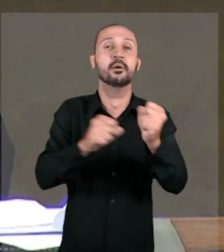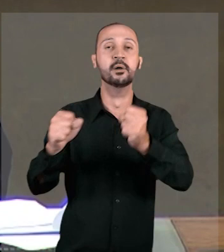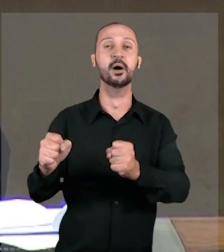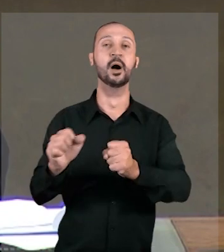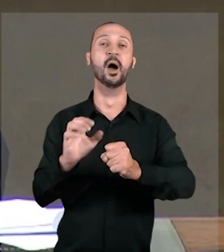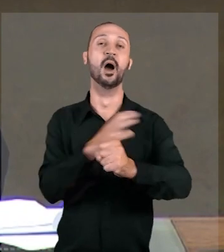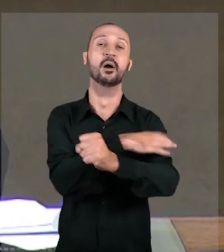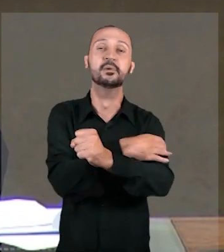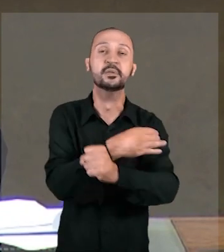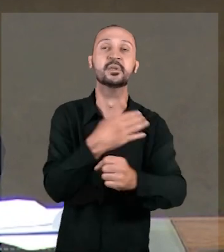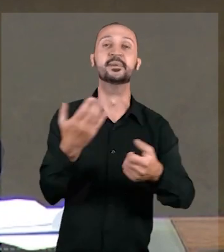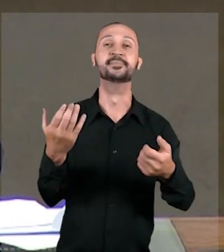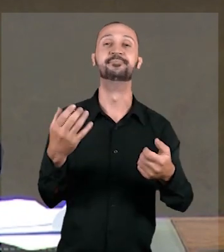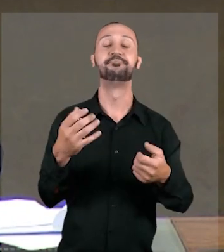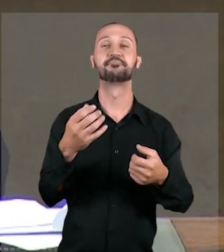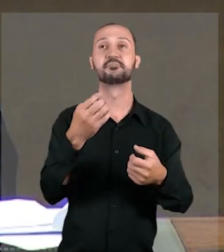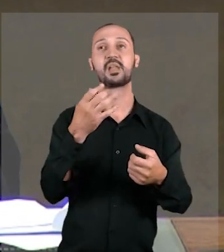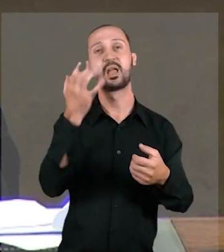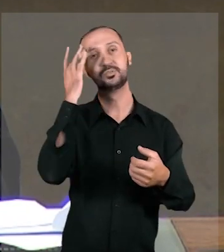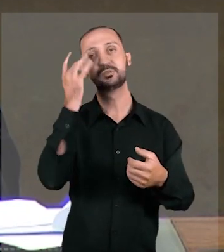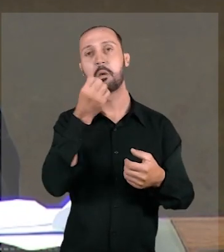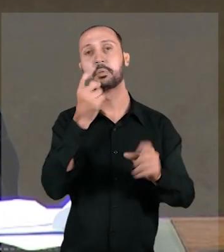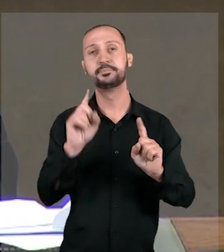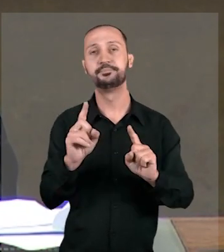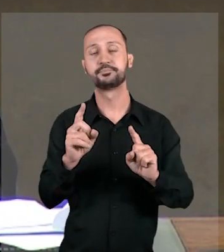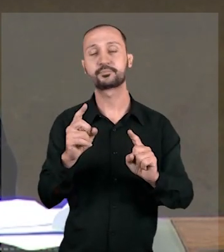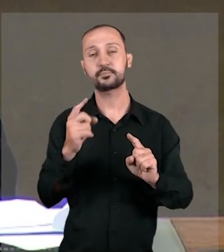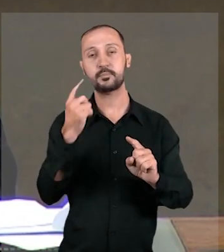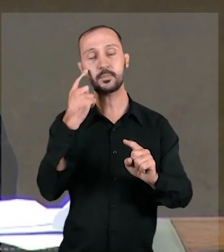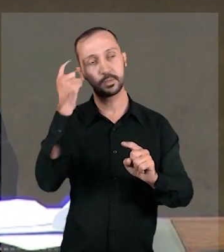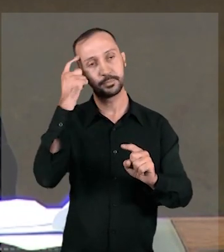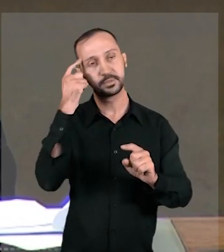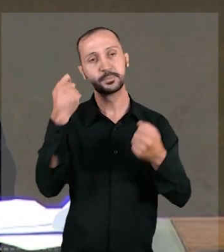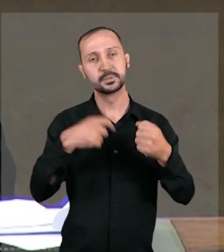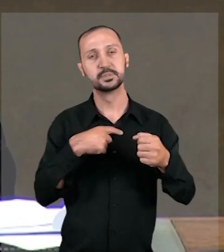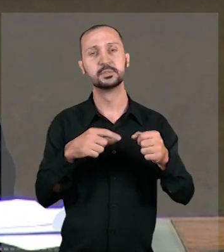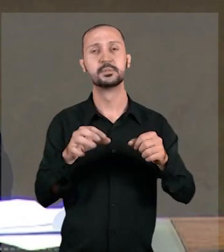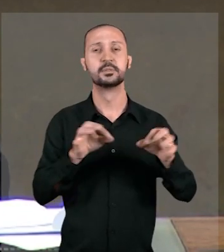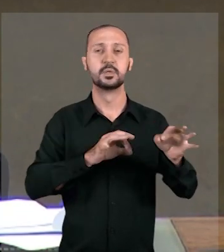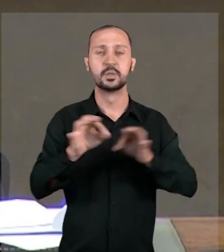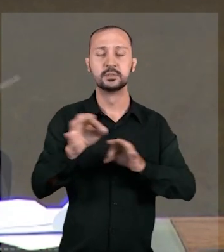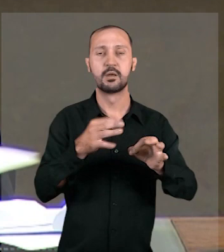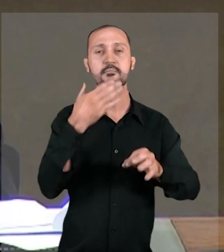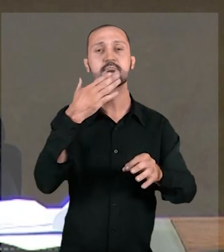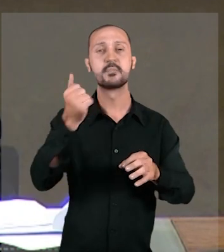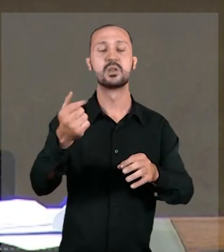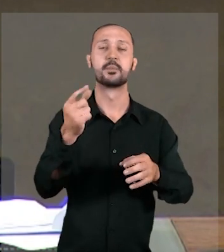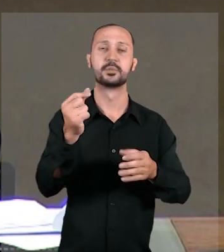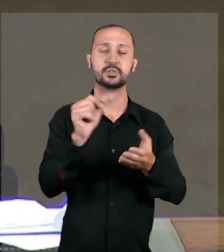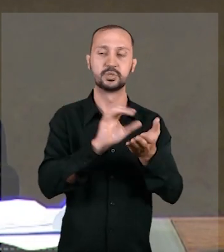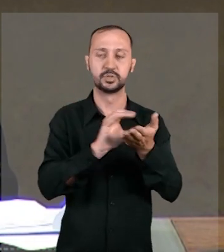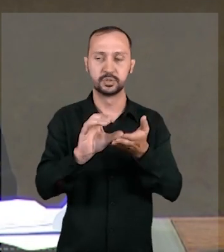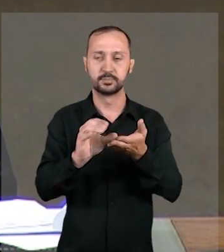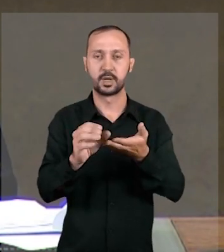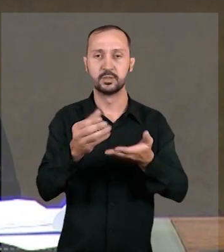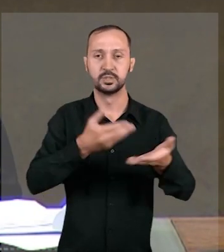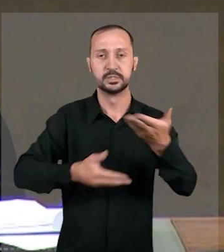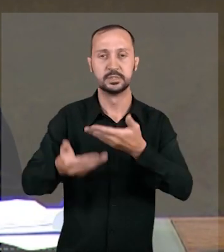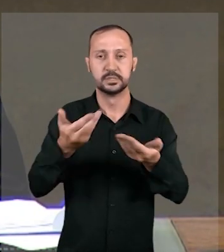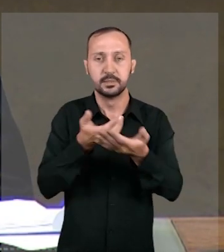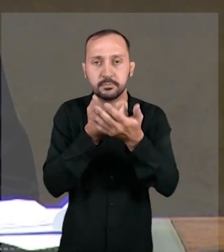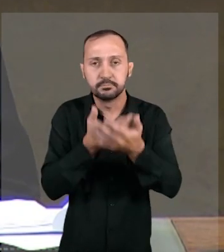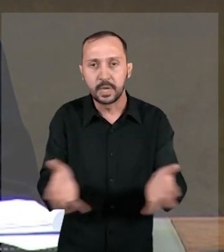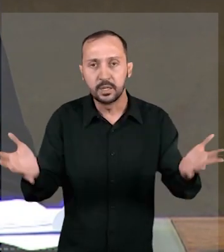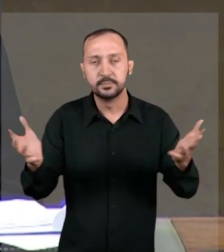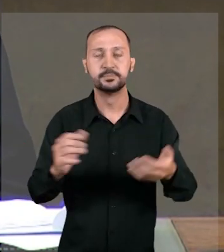o que também não é uma boa fórmula, talvez pudéssemos encontrar um mecanismo de melhor distribuição